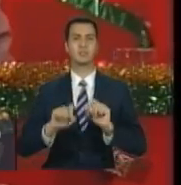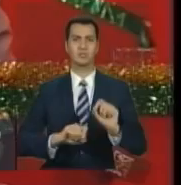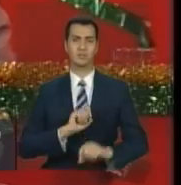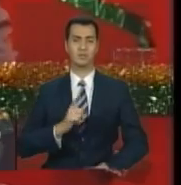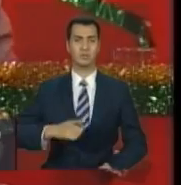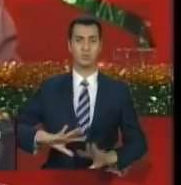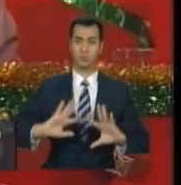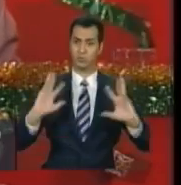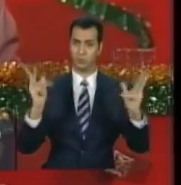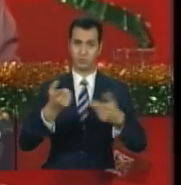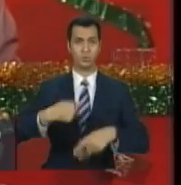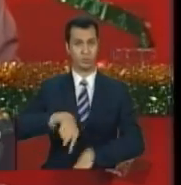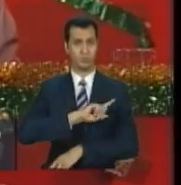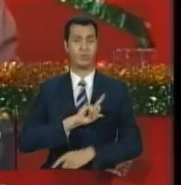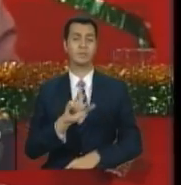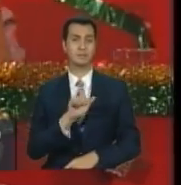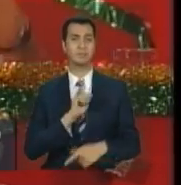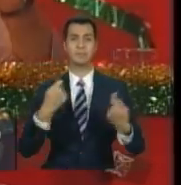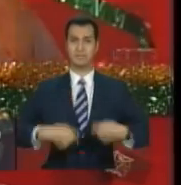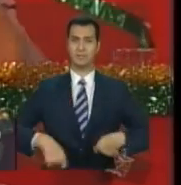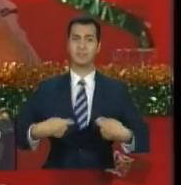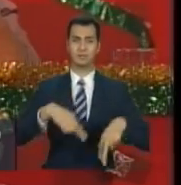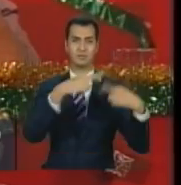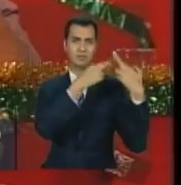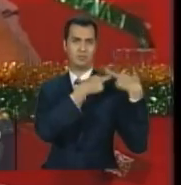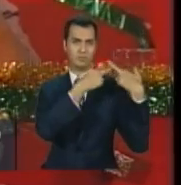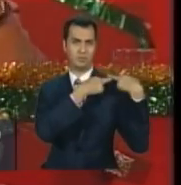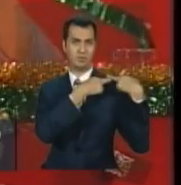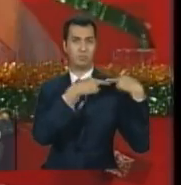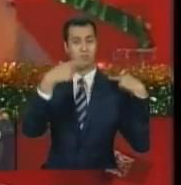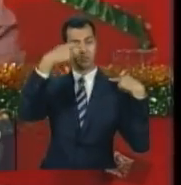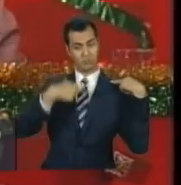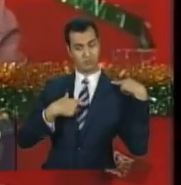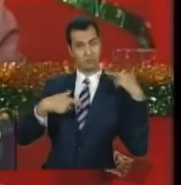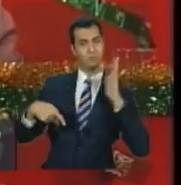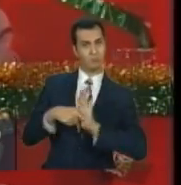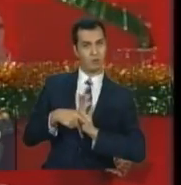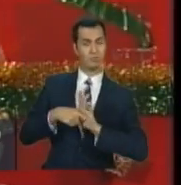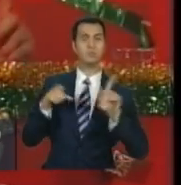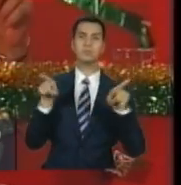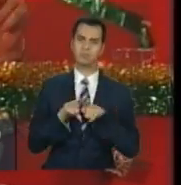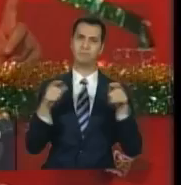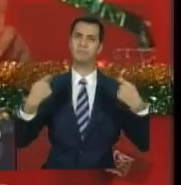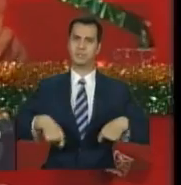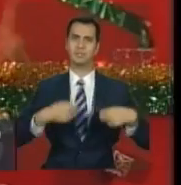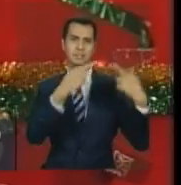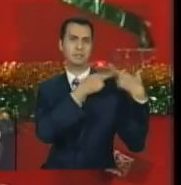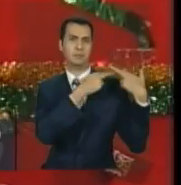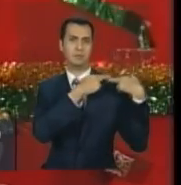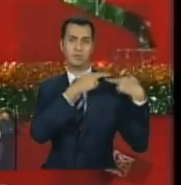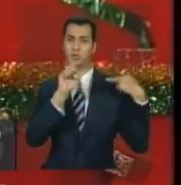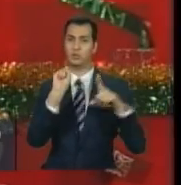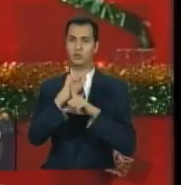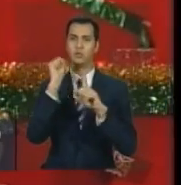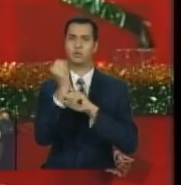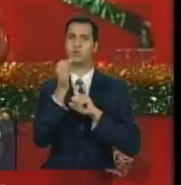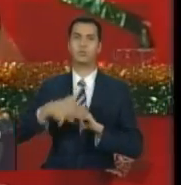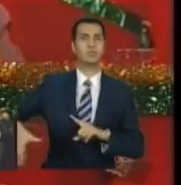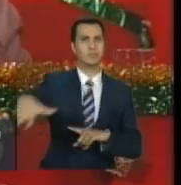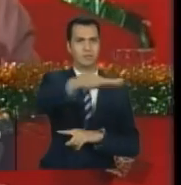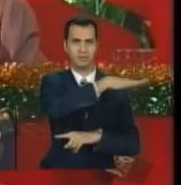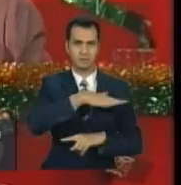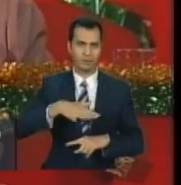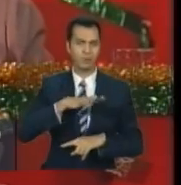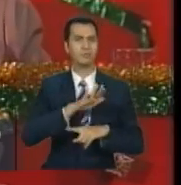ter responsabilidade conosco mesmos, mas também com toda a sociedade. Daí